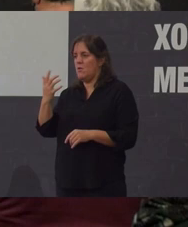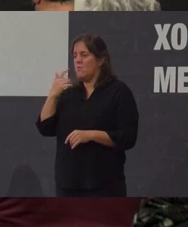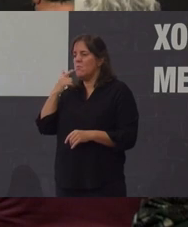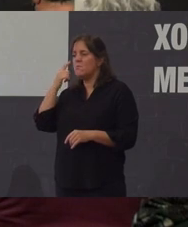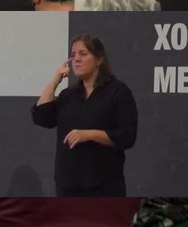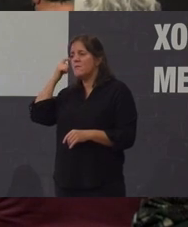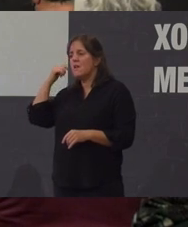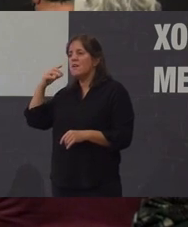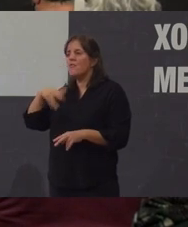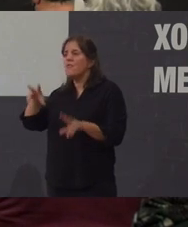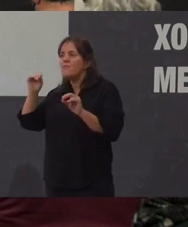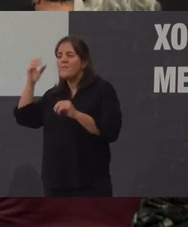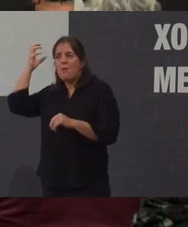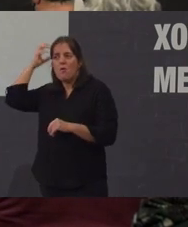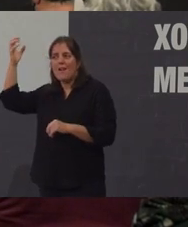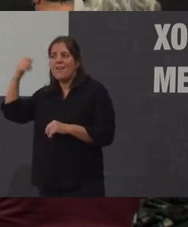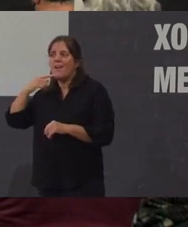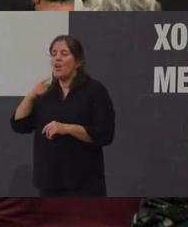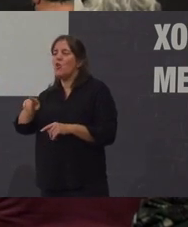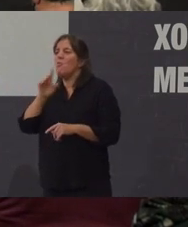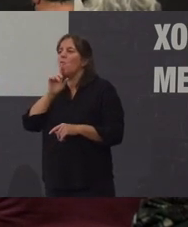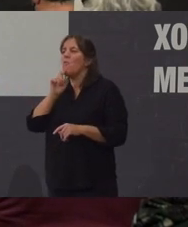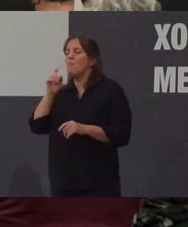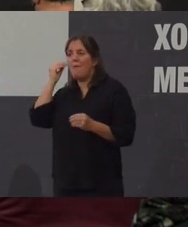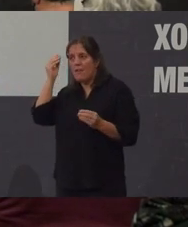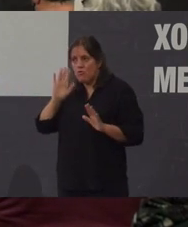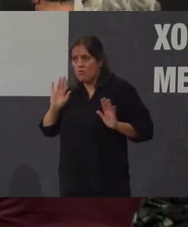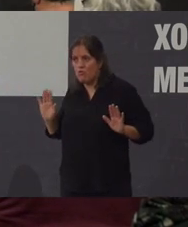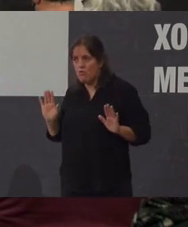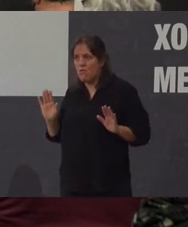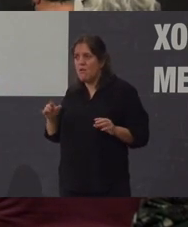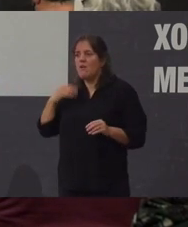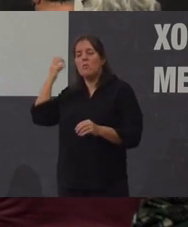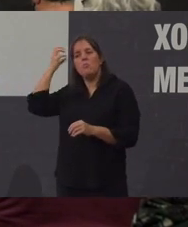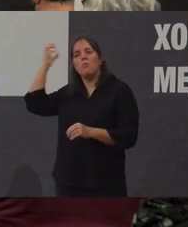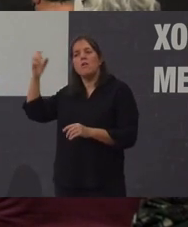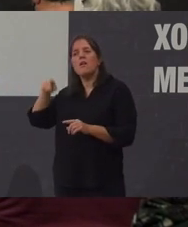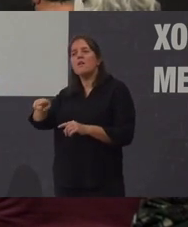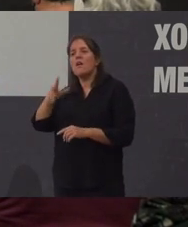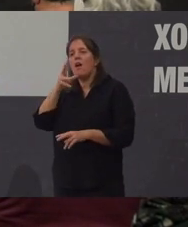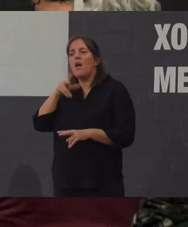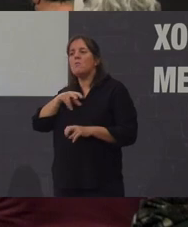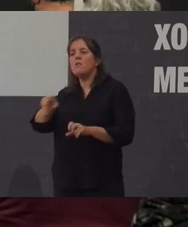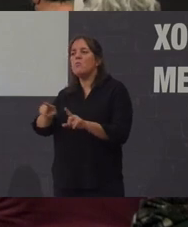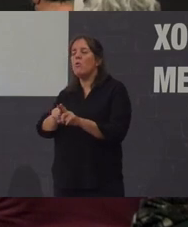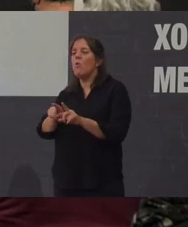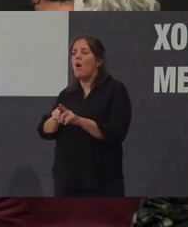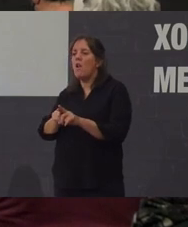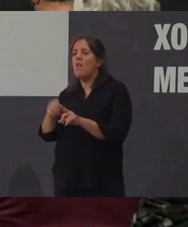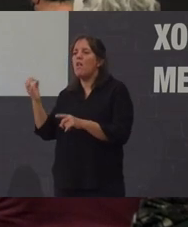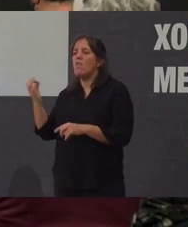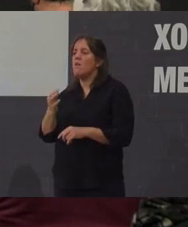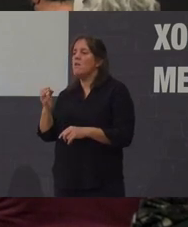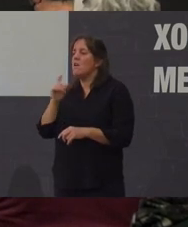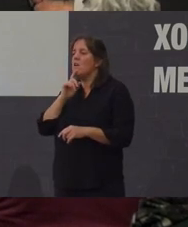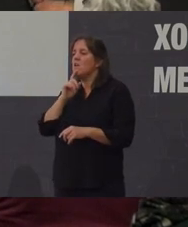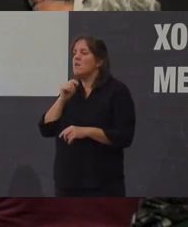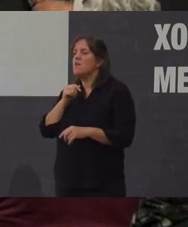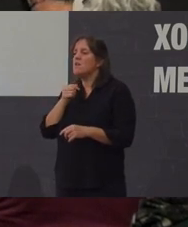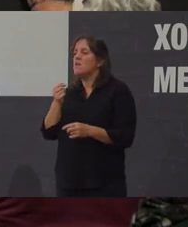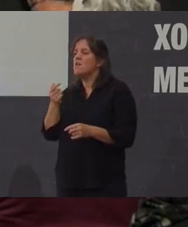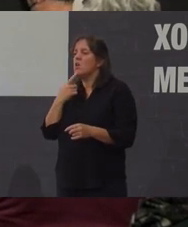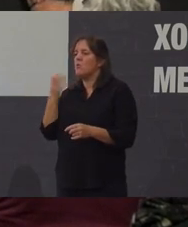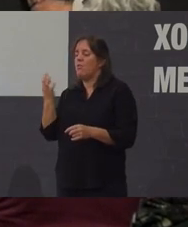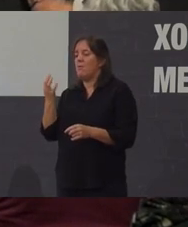Penso. E como tal, a monarquia, em princípio, deveria ser